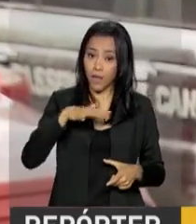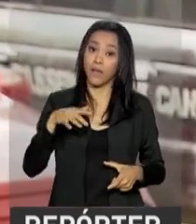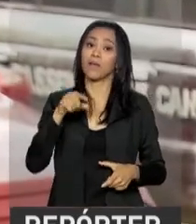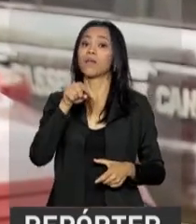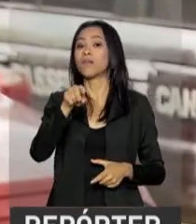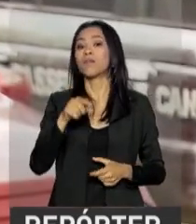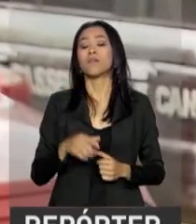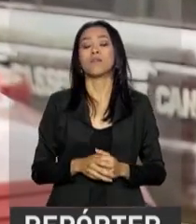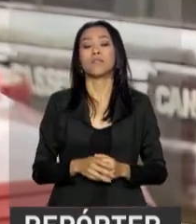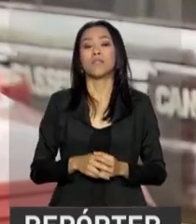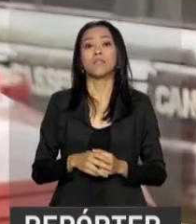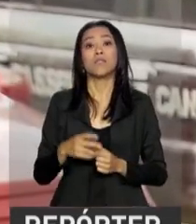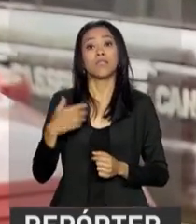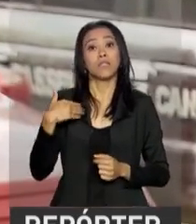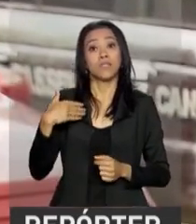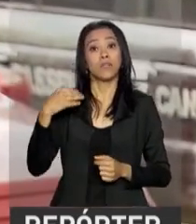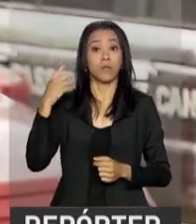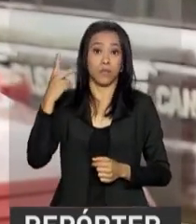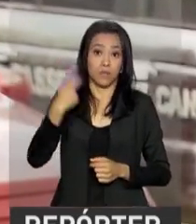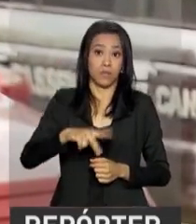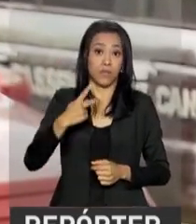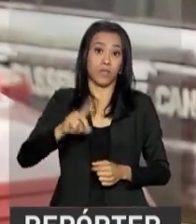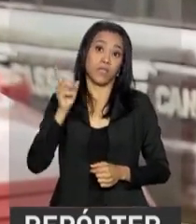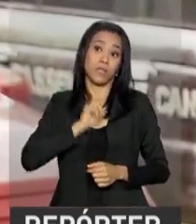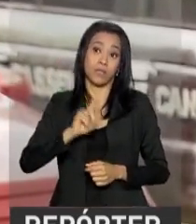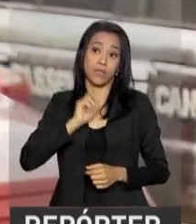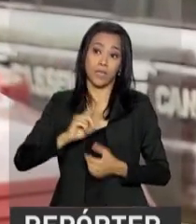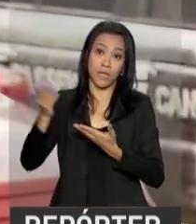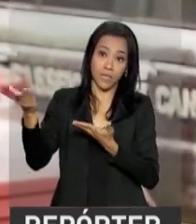receptividade do mineiro, né, principalmente,